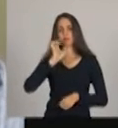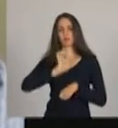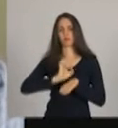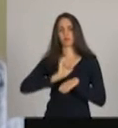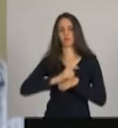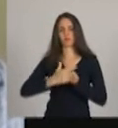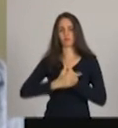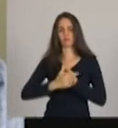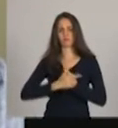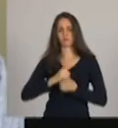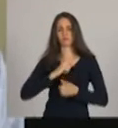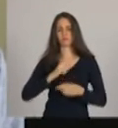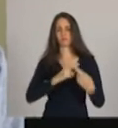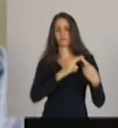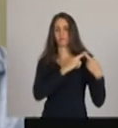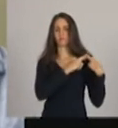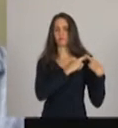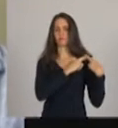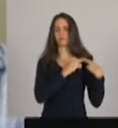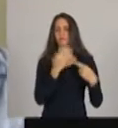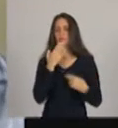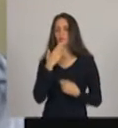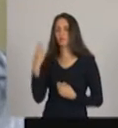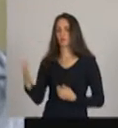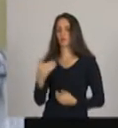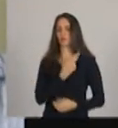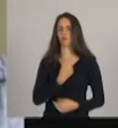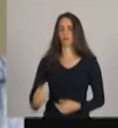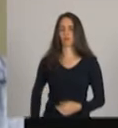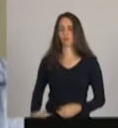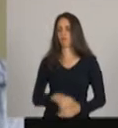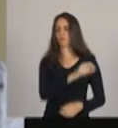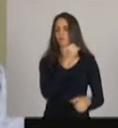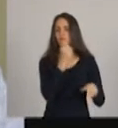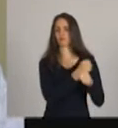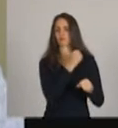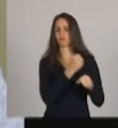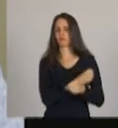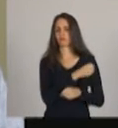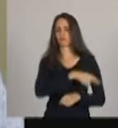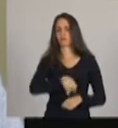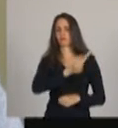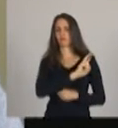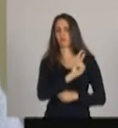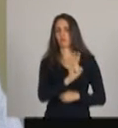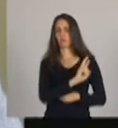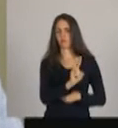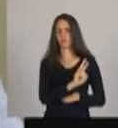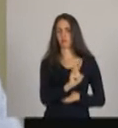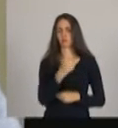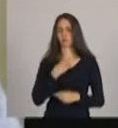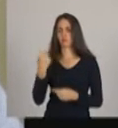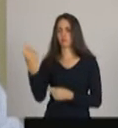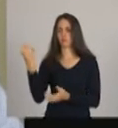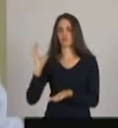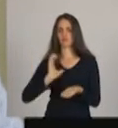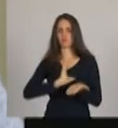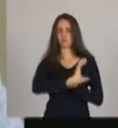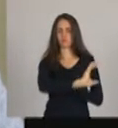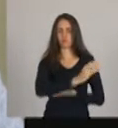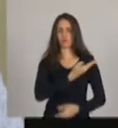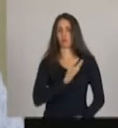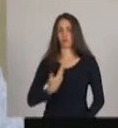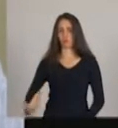estadual na solicitação dessas obras. E esse investimento, muitos